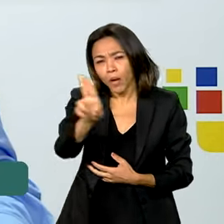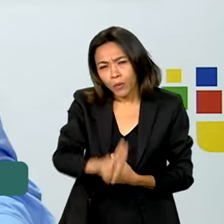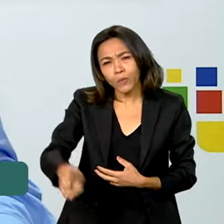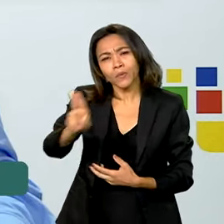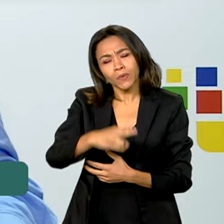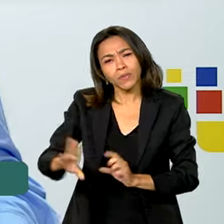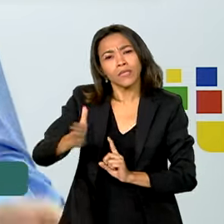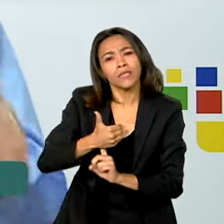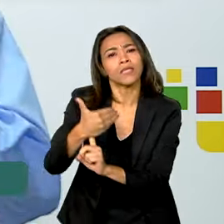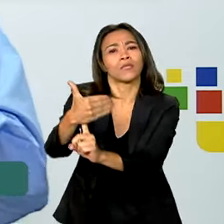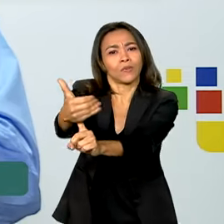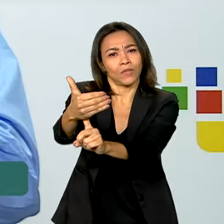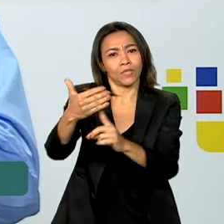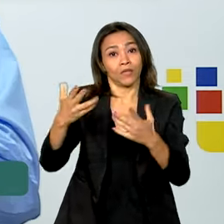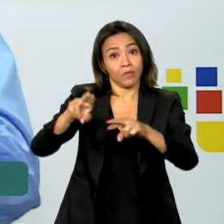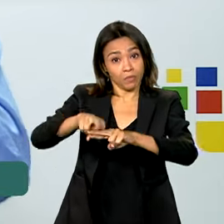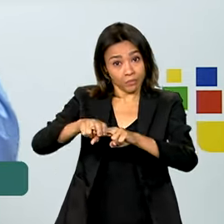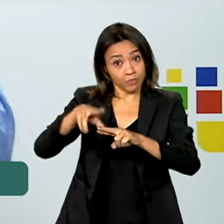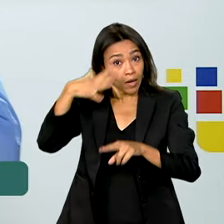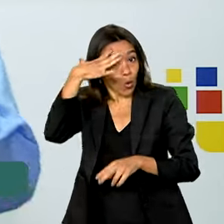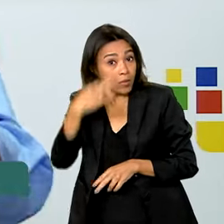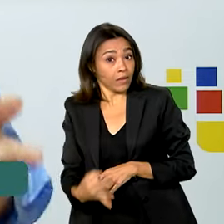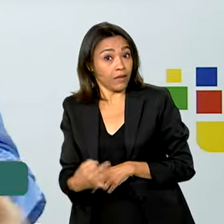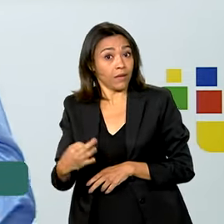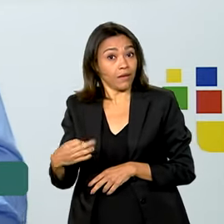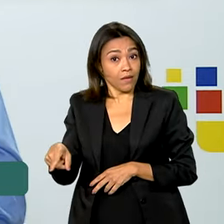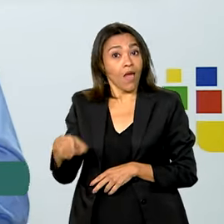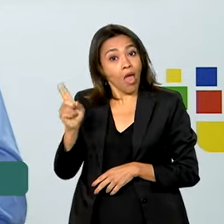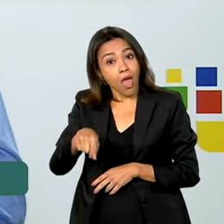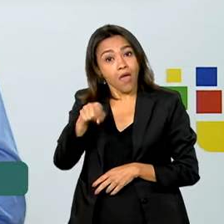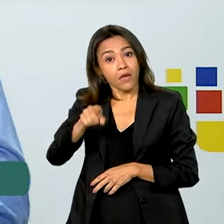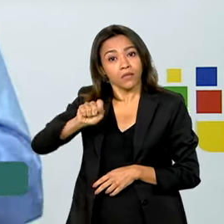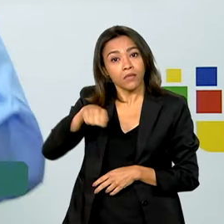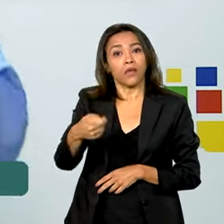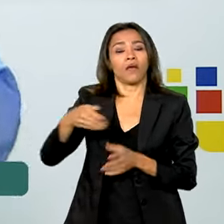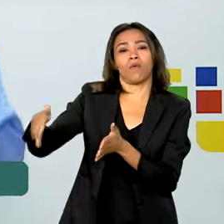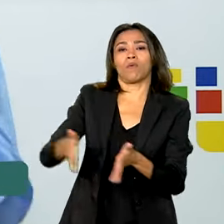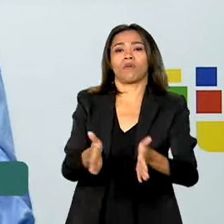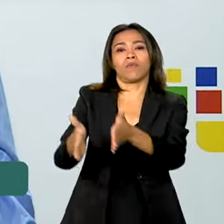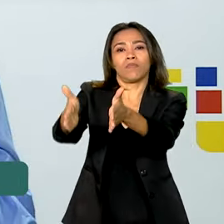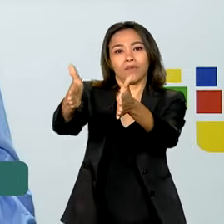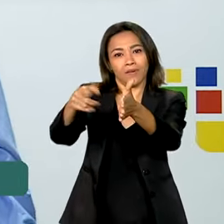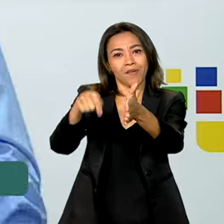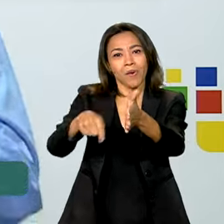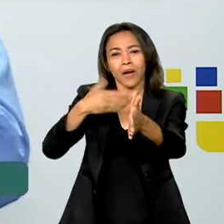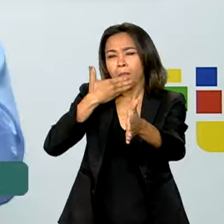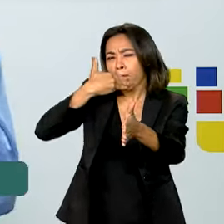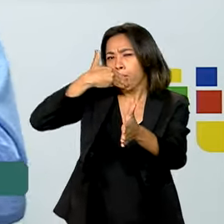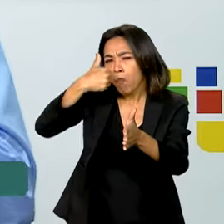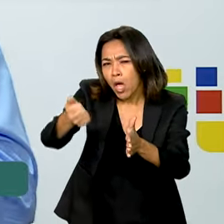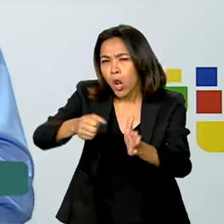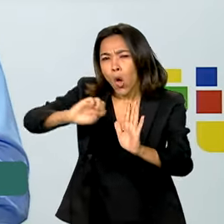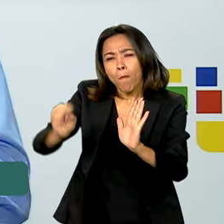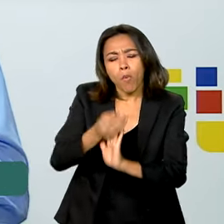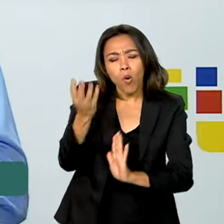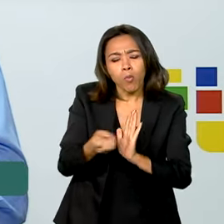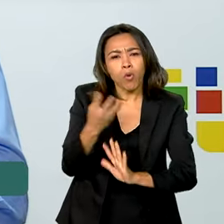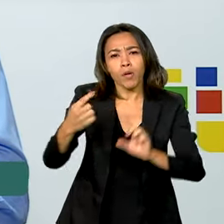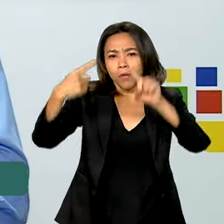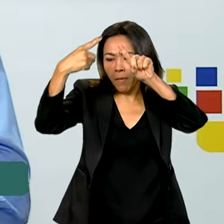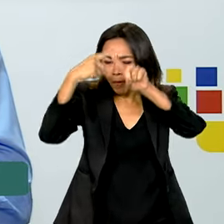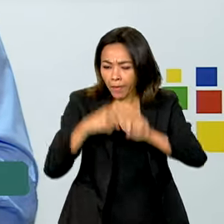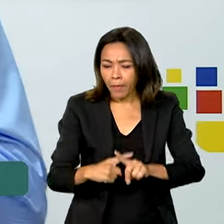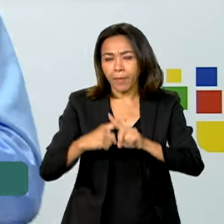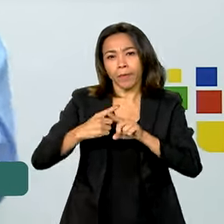inovações tecnológicas, por entender que é o caminho para ampliar a produtividade e a competitividade